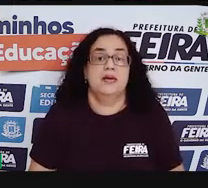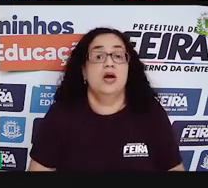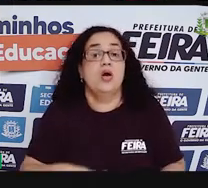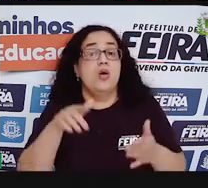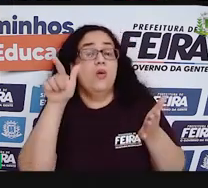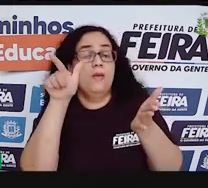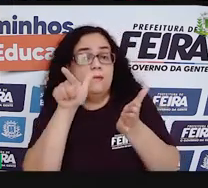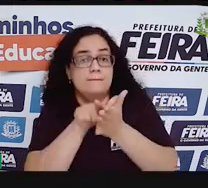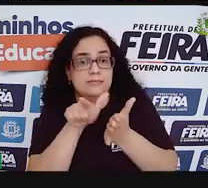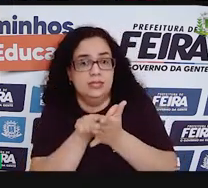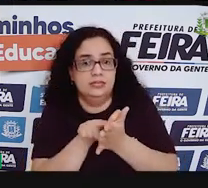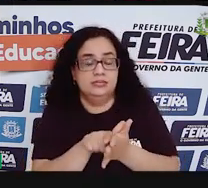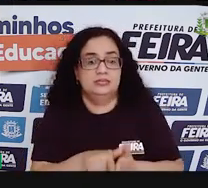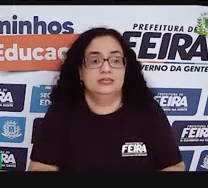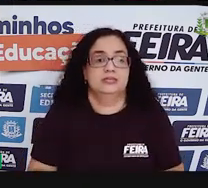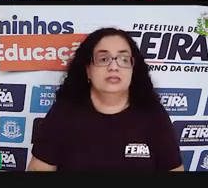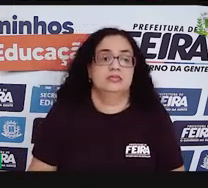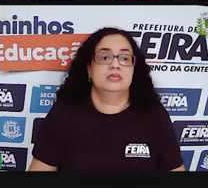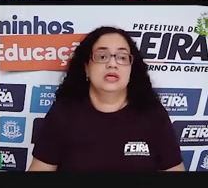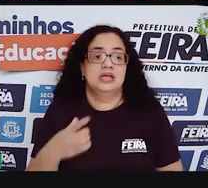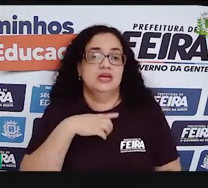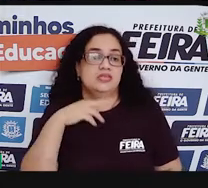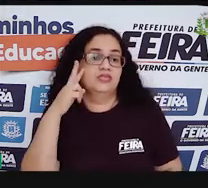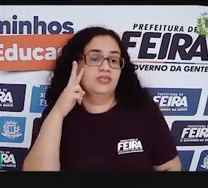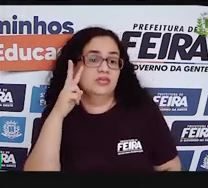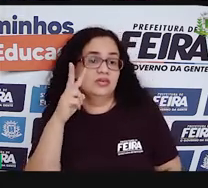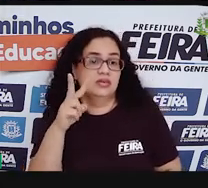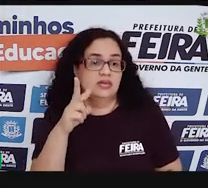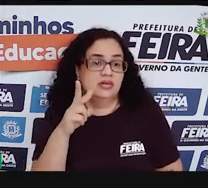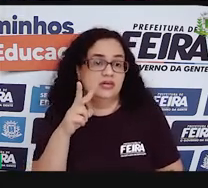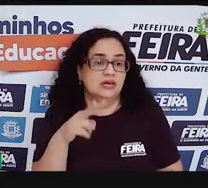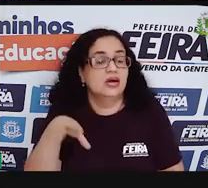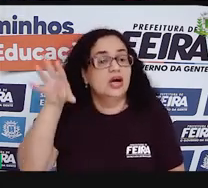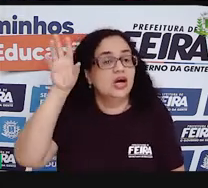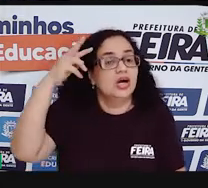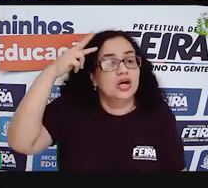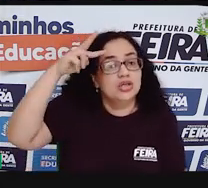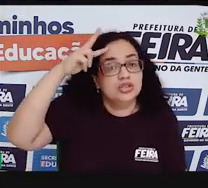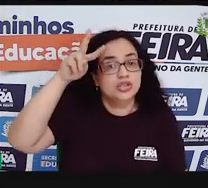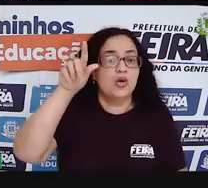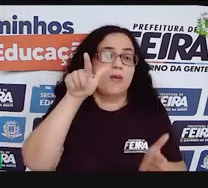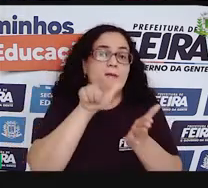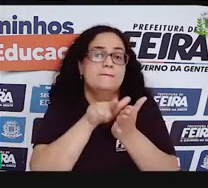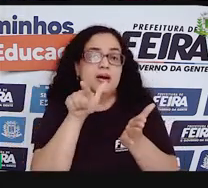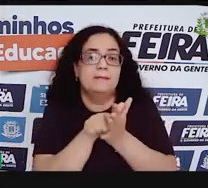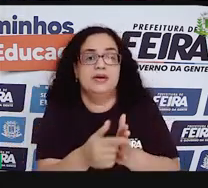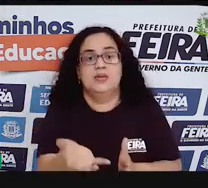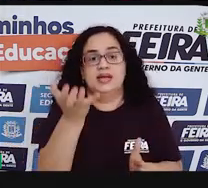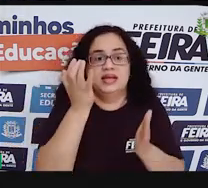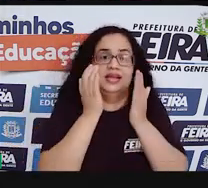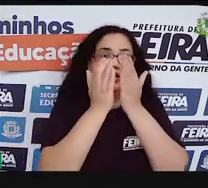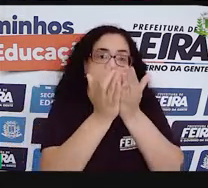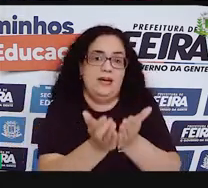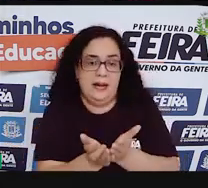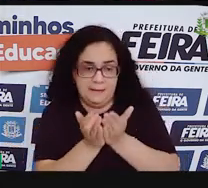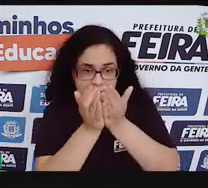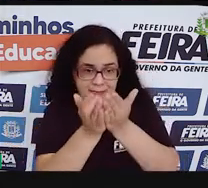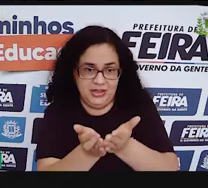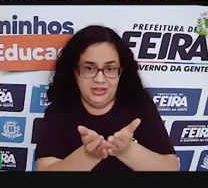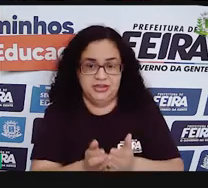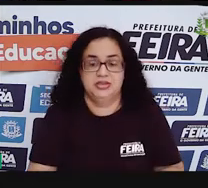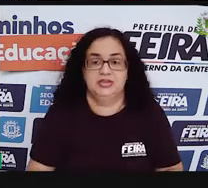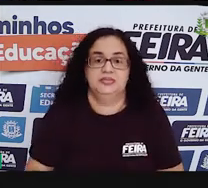E aí, para continuar, a gente vai agora ouvir, né, a historinha O Papel que Queria Ser um